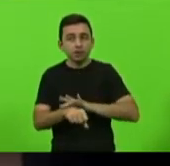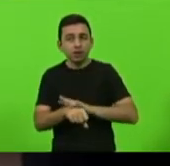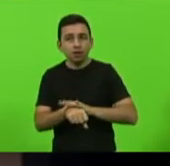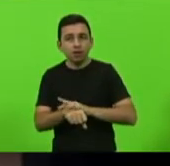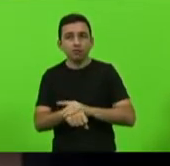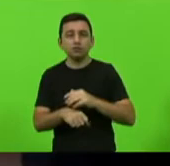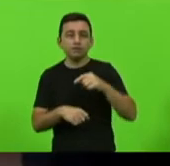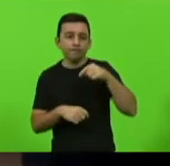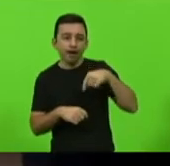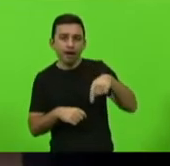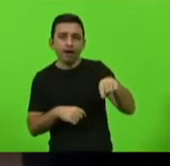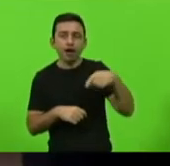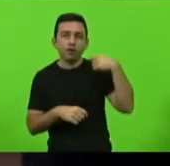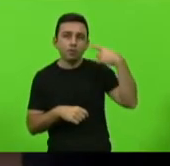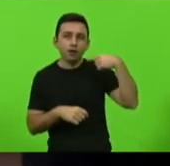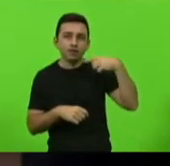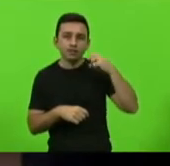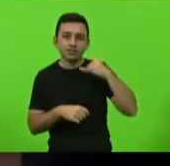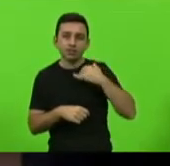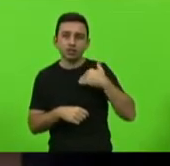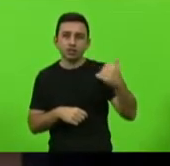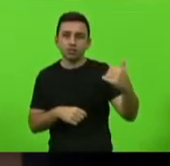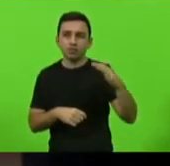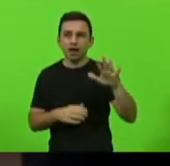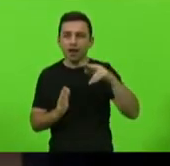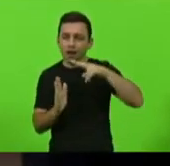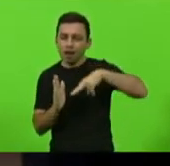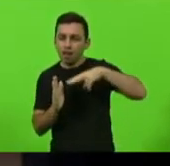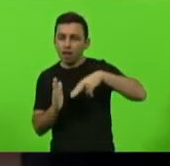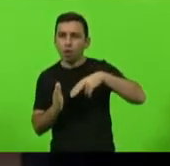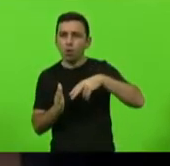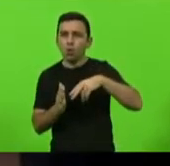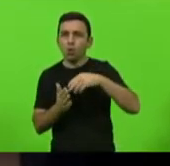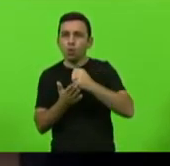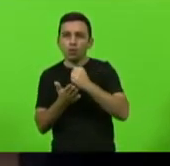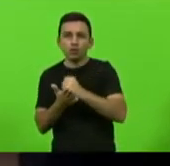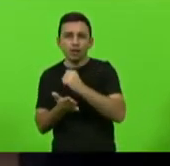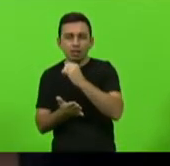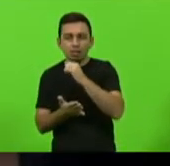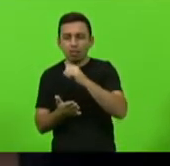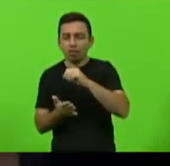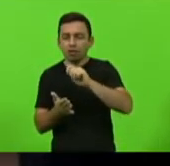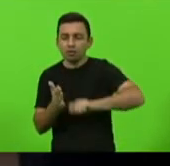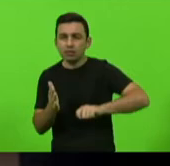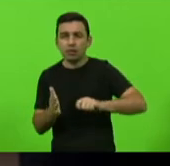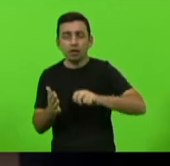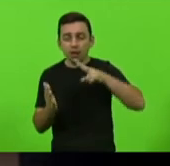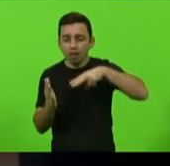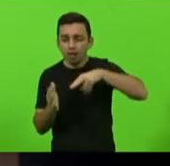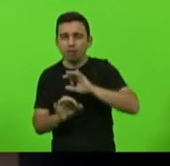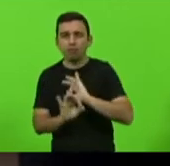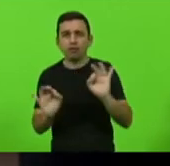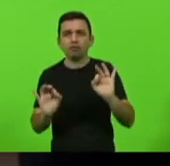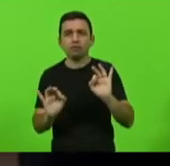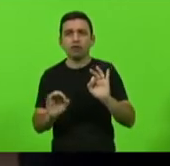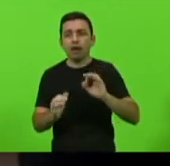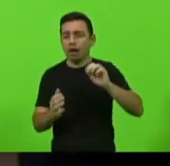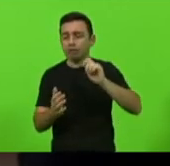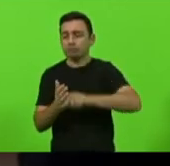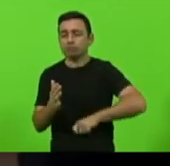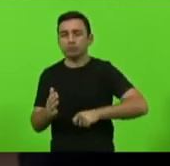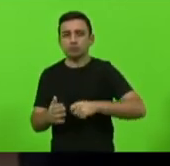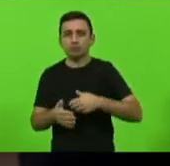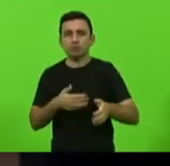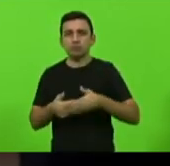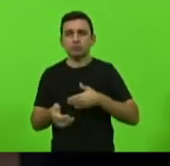recebe a intimação, a gente não lê os contratos que assina, só pergunta onde é que assina e a gente vai e assina, ou seja, nós não